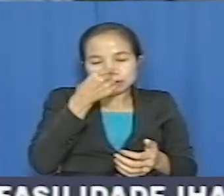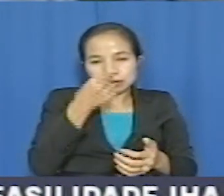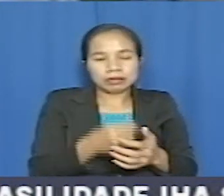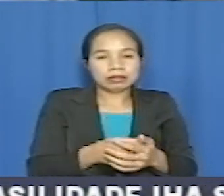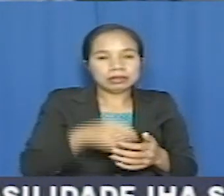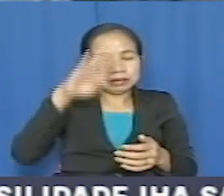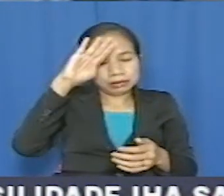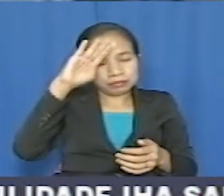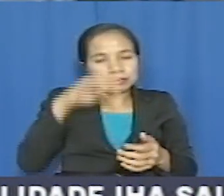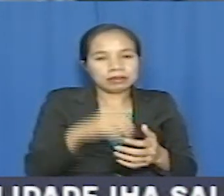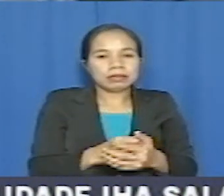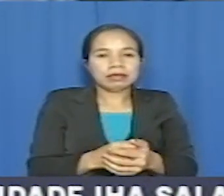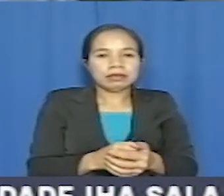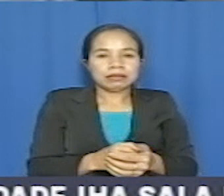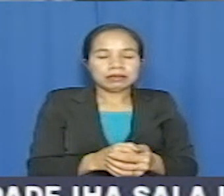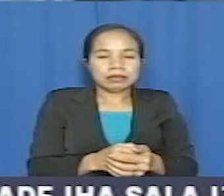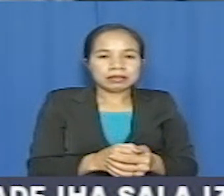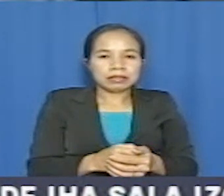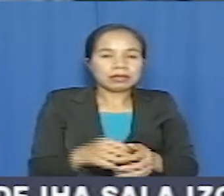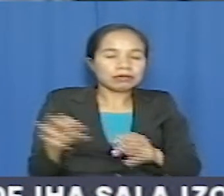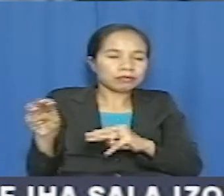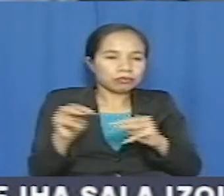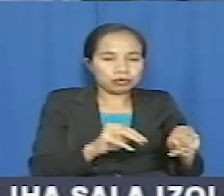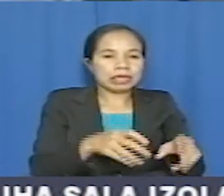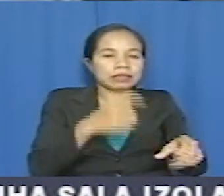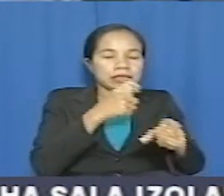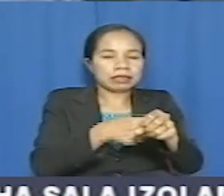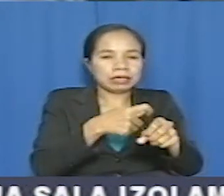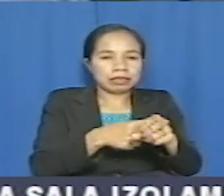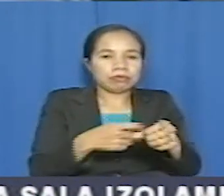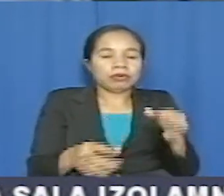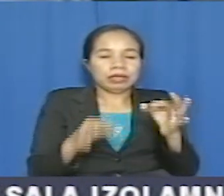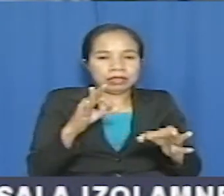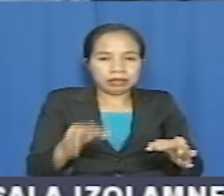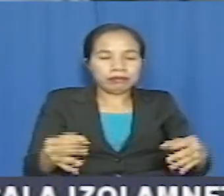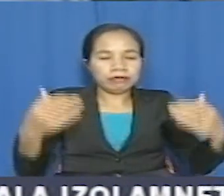semanas previsão comunidade ne kata mudança de clima. Kare ki mos